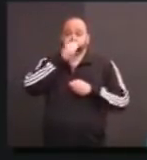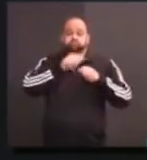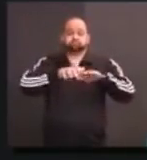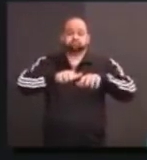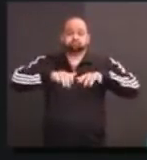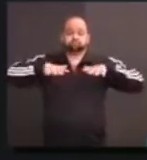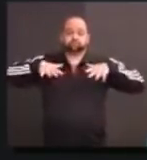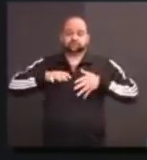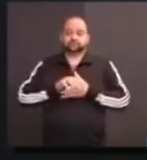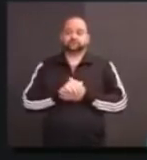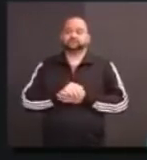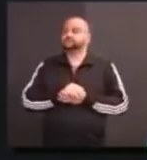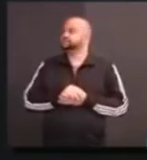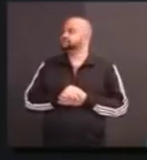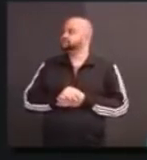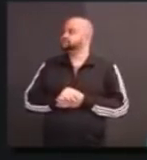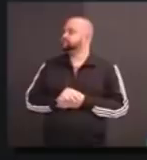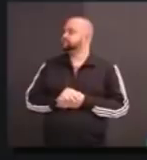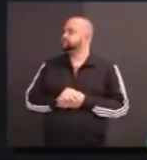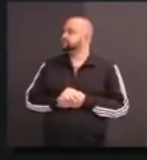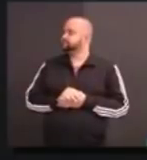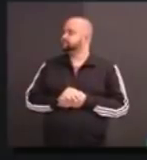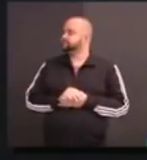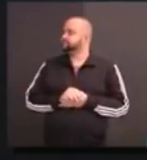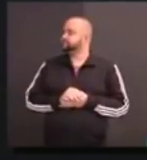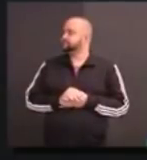Se fosse Beltrano, isso aqui estaria